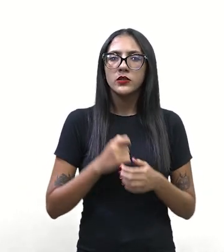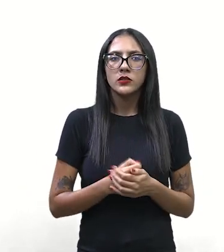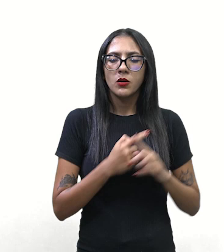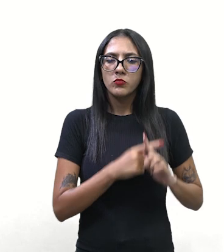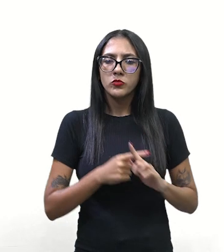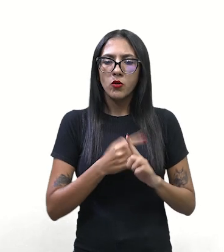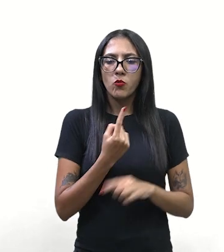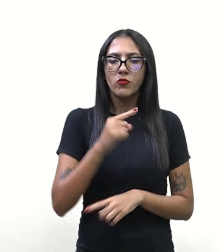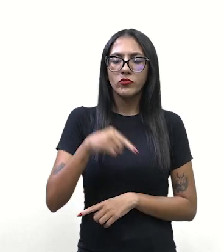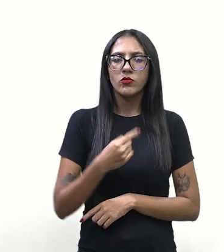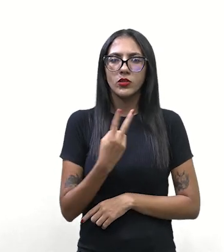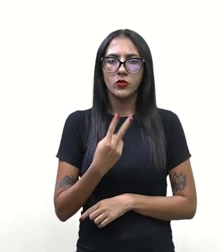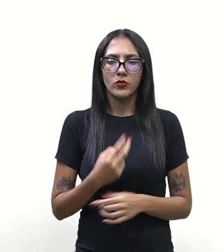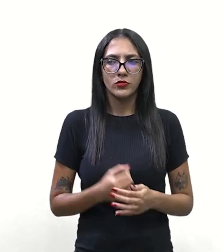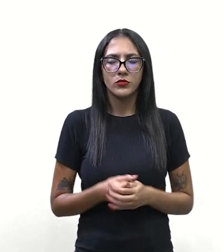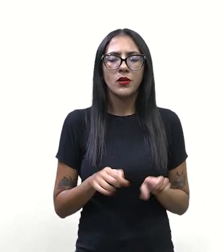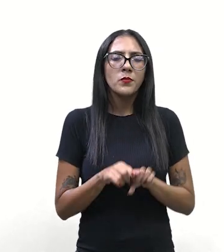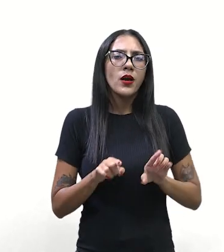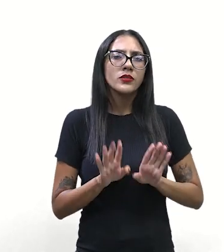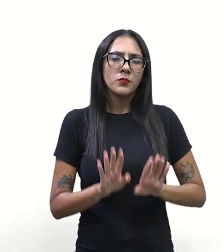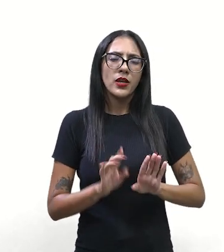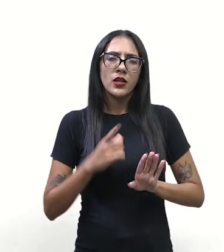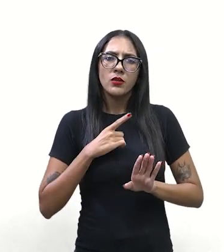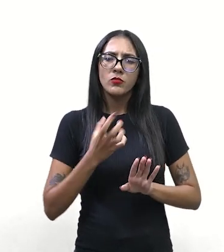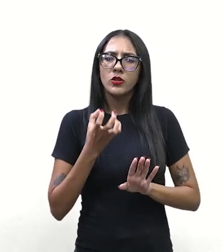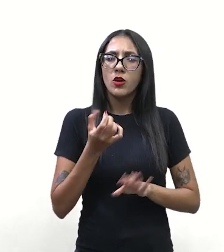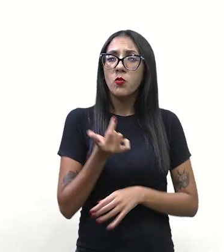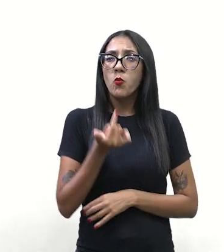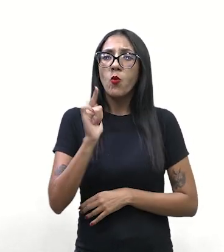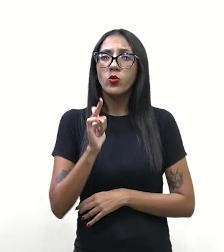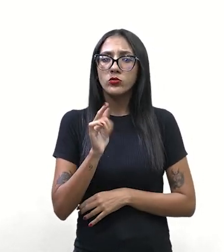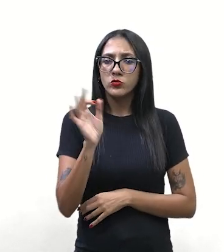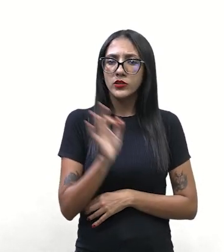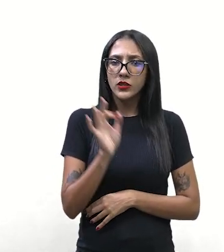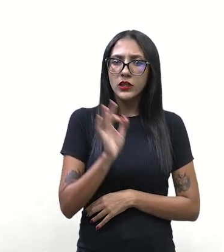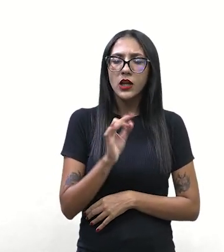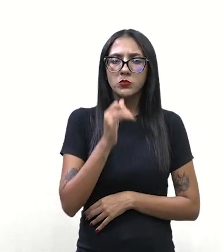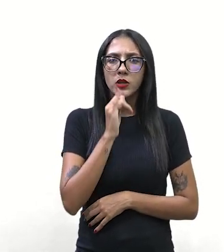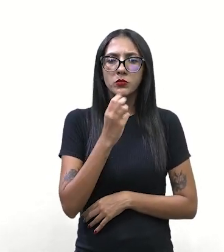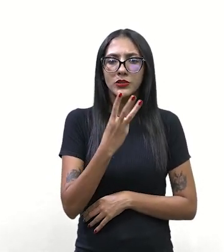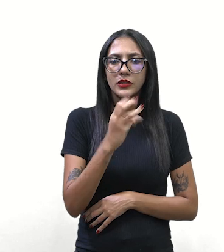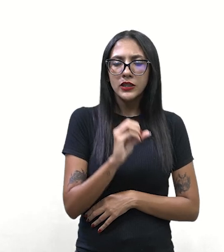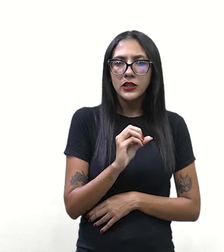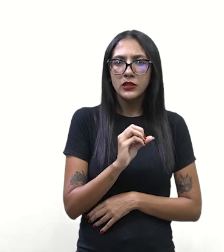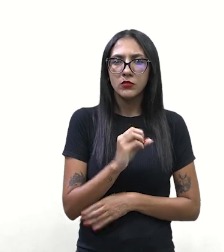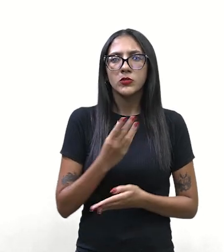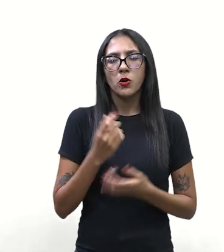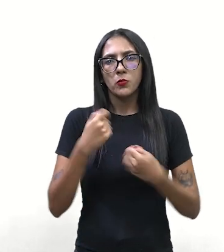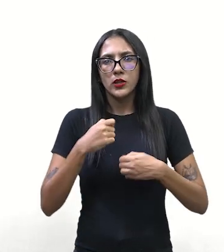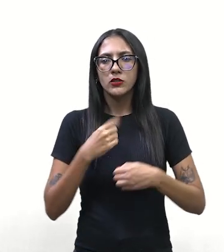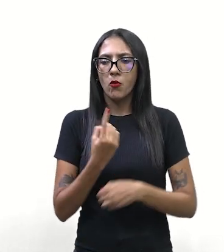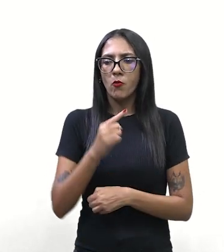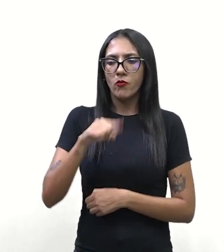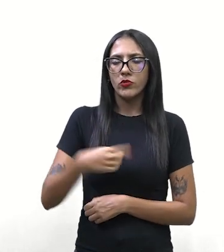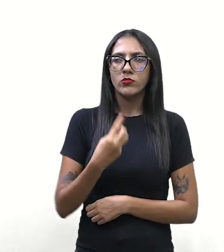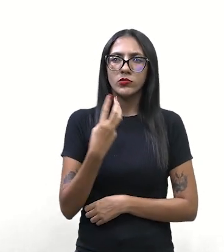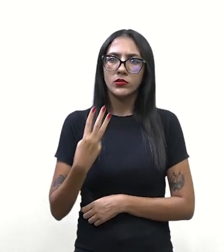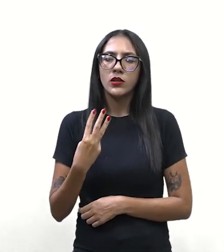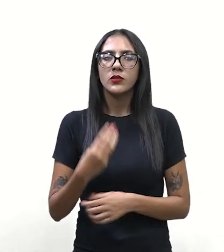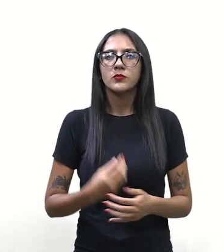Se você quisesse 30% de lucro, você multiplicaria por 1,3. Se você